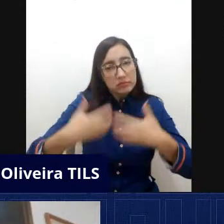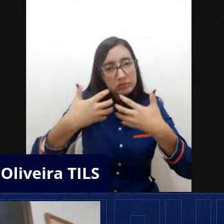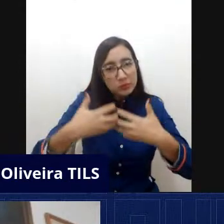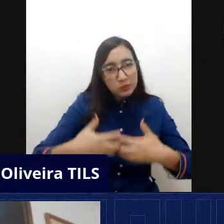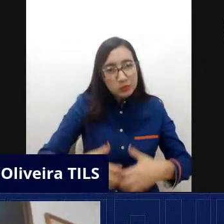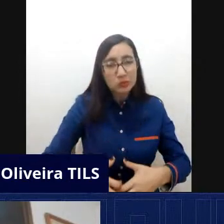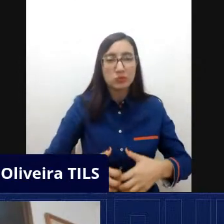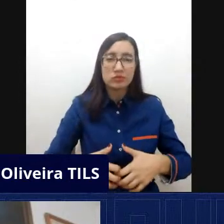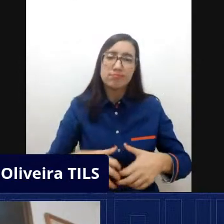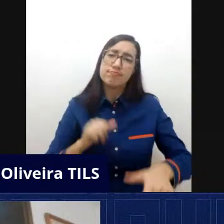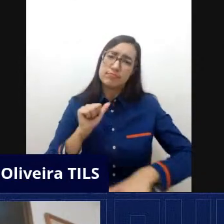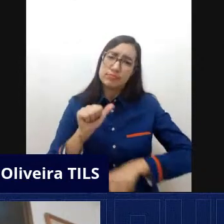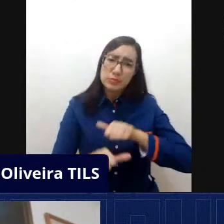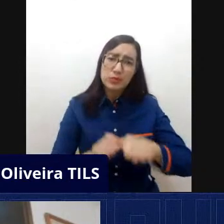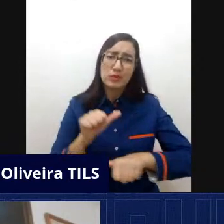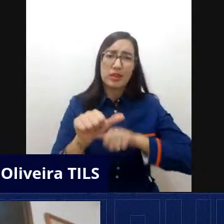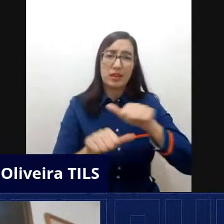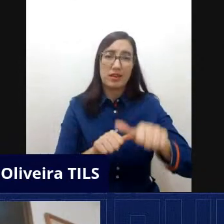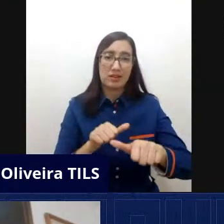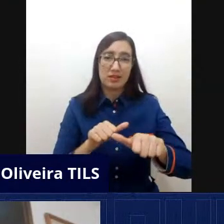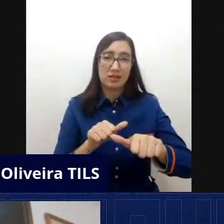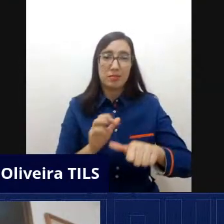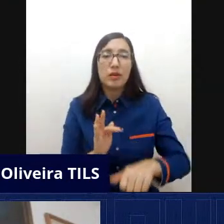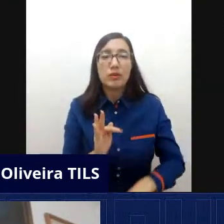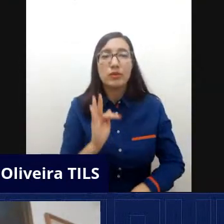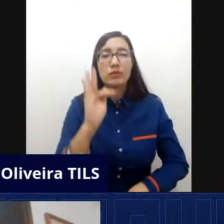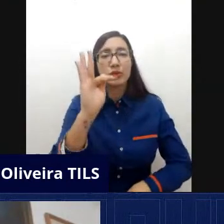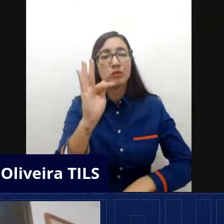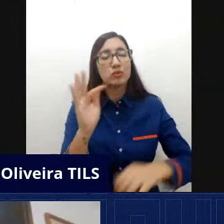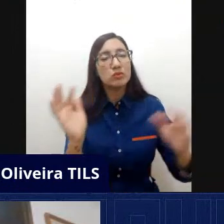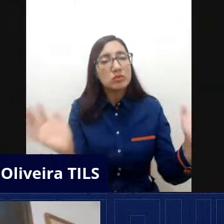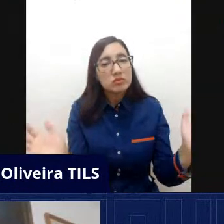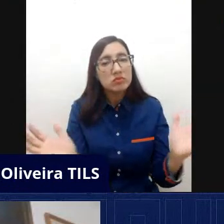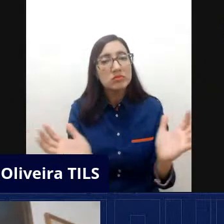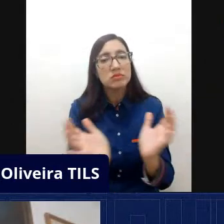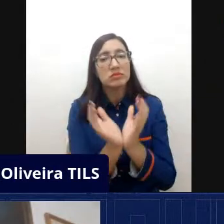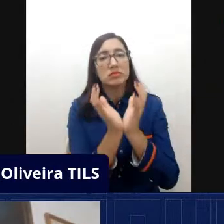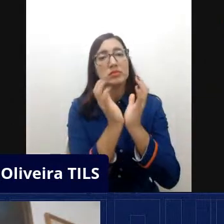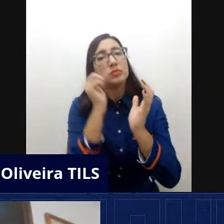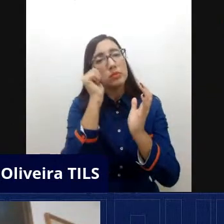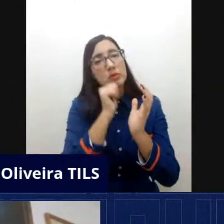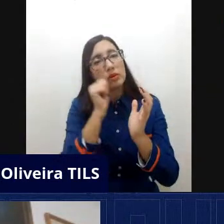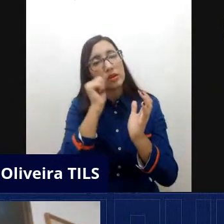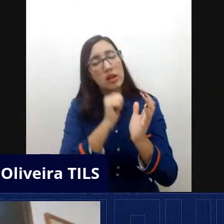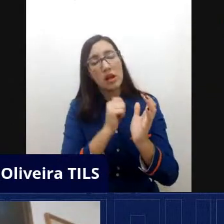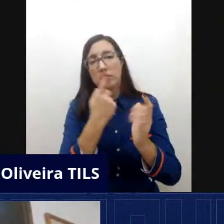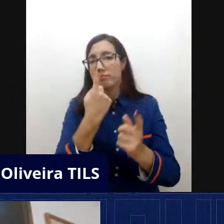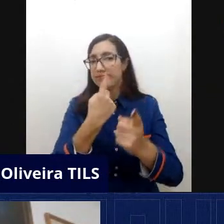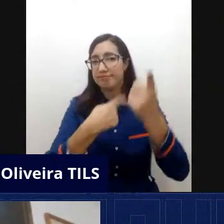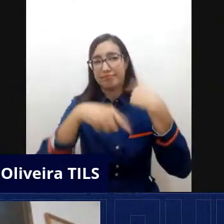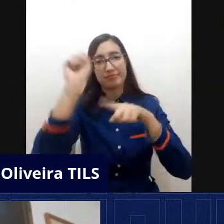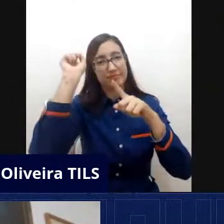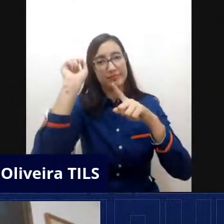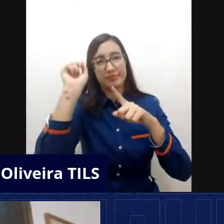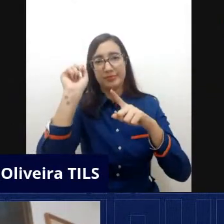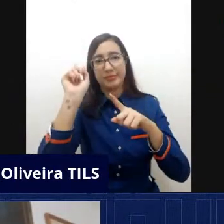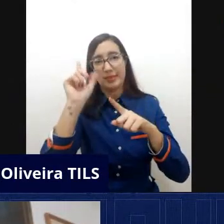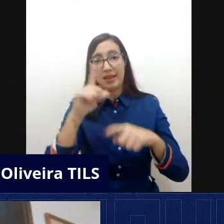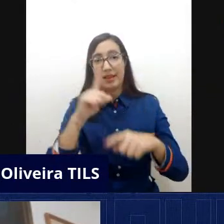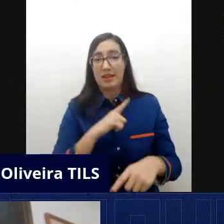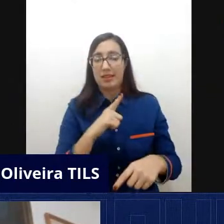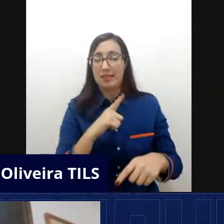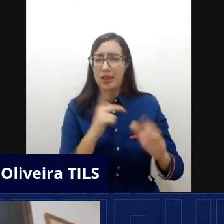gente possa coletivamente mudar essa realidade, né? E aí, para mudar essa realidade, a gente tem que ter